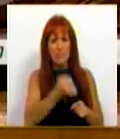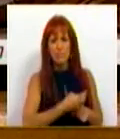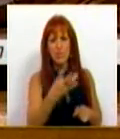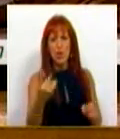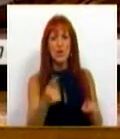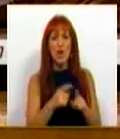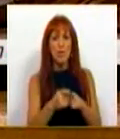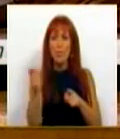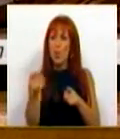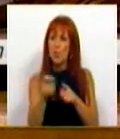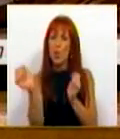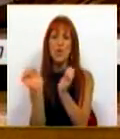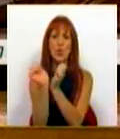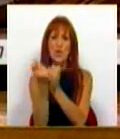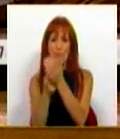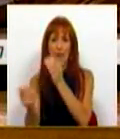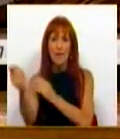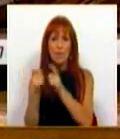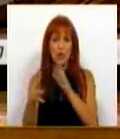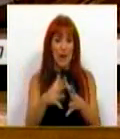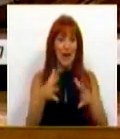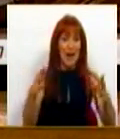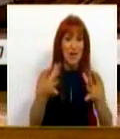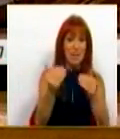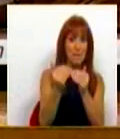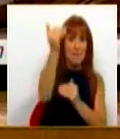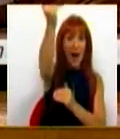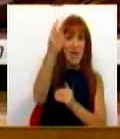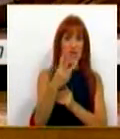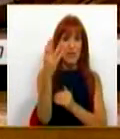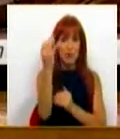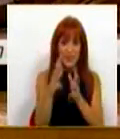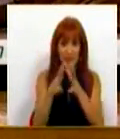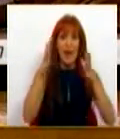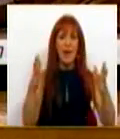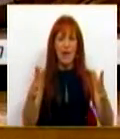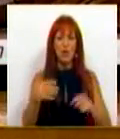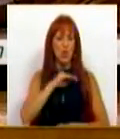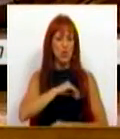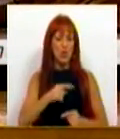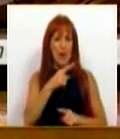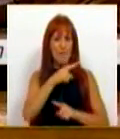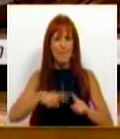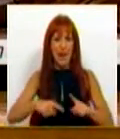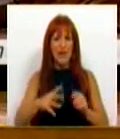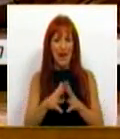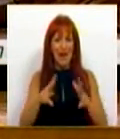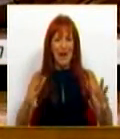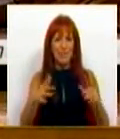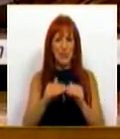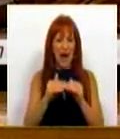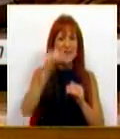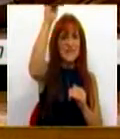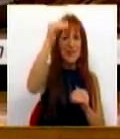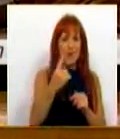com contribuições para a Segurança Social, cresce mais de 3%. O salário médio cresce